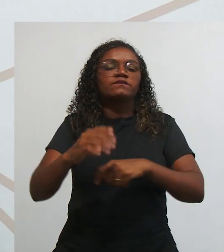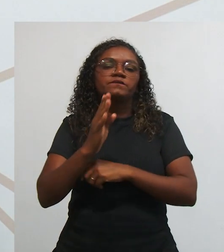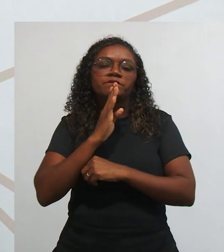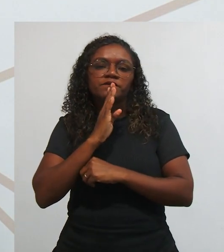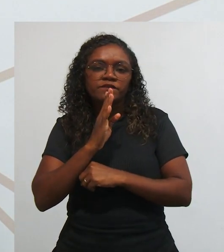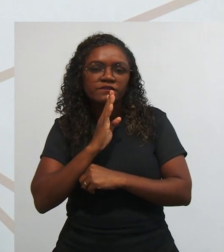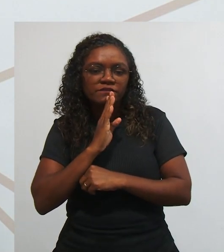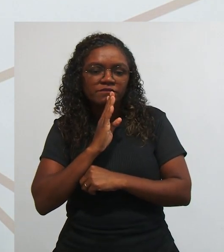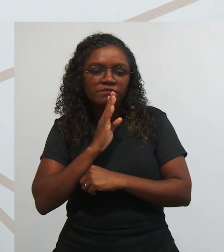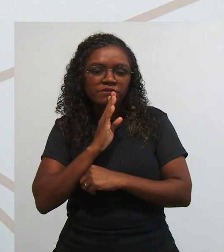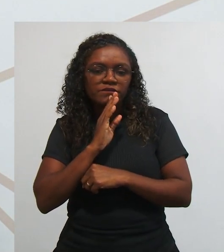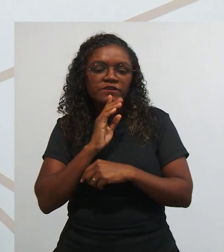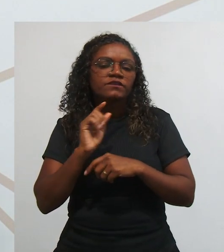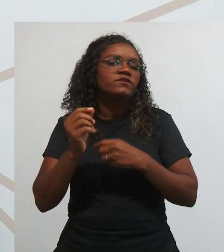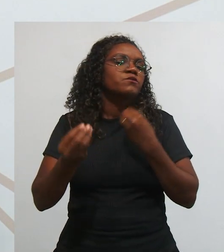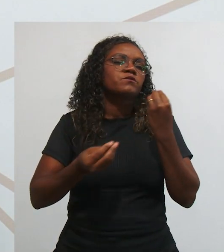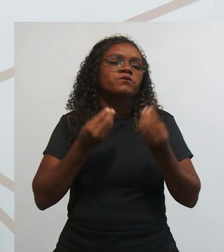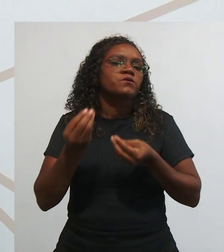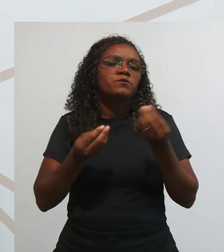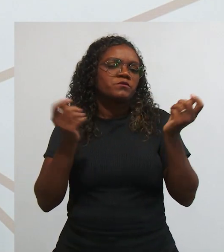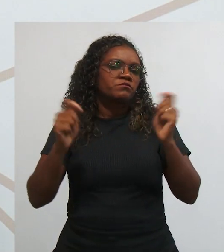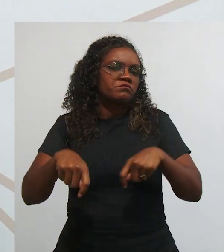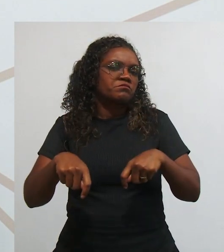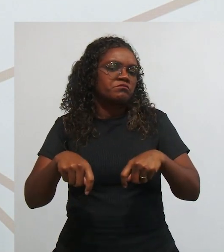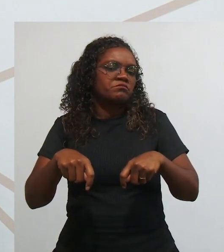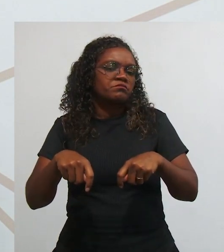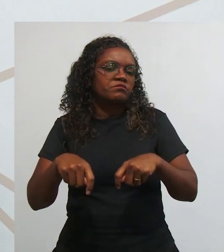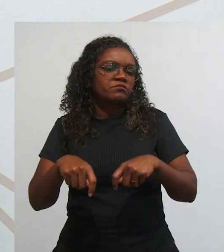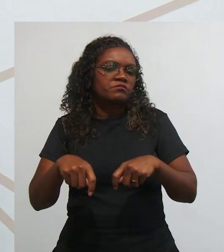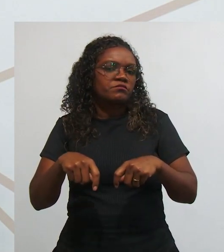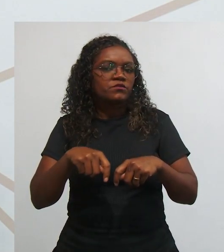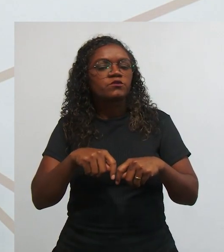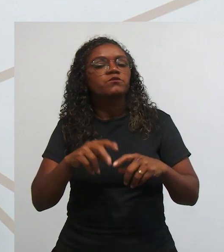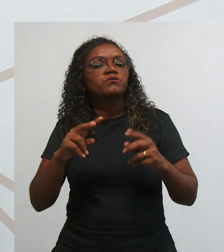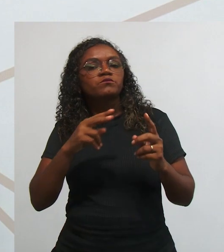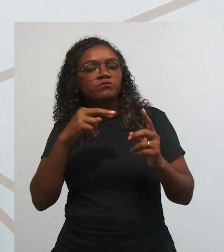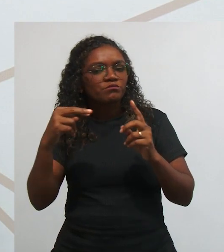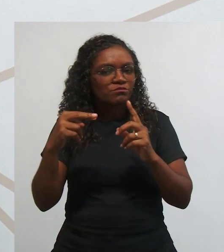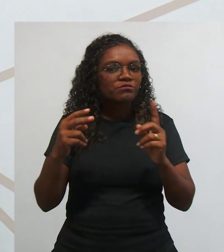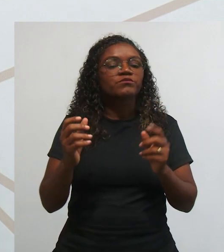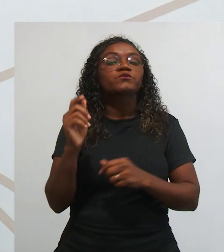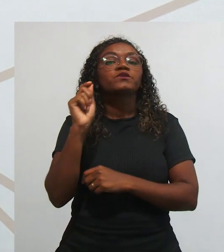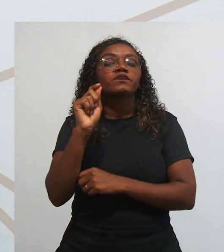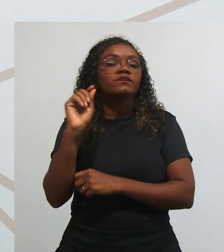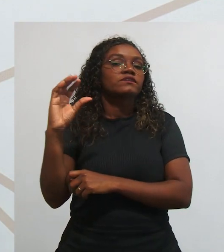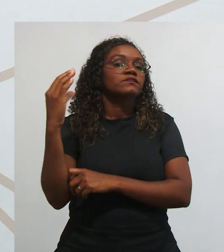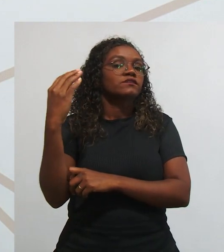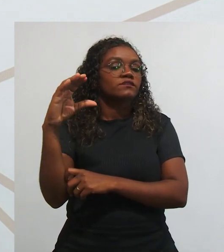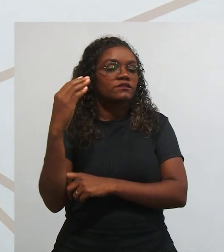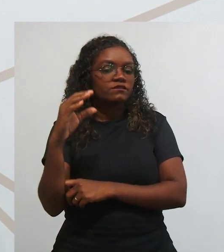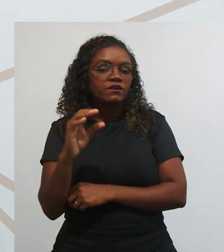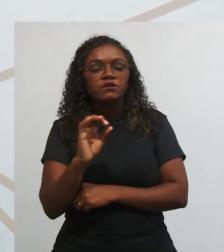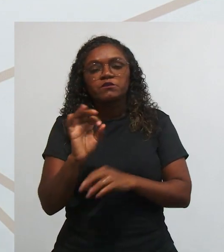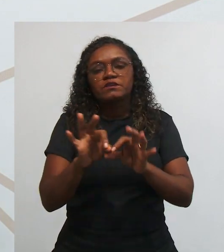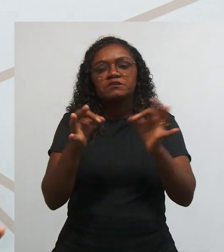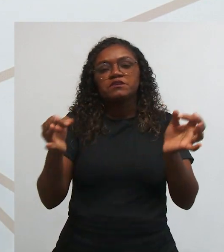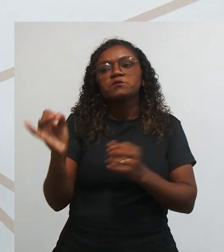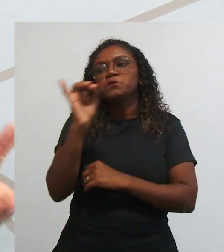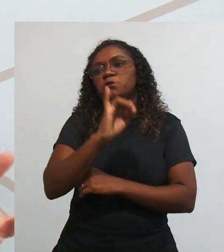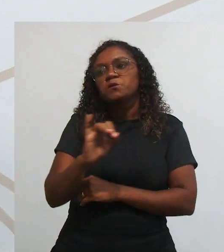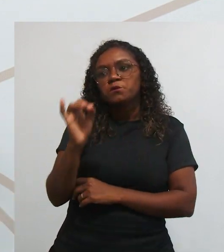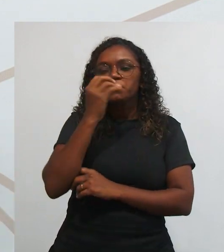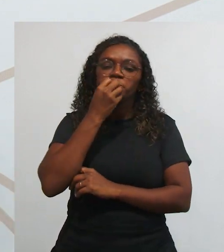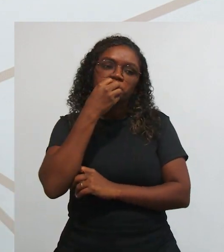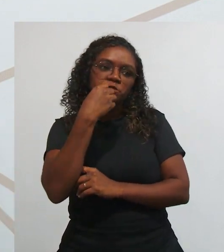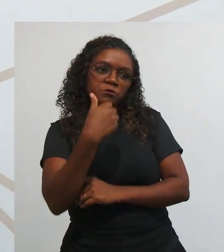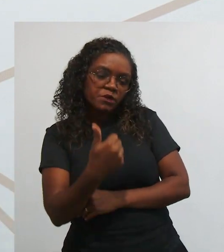possível conhecer. E como que é possível conhecer? Do ponto de vista científico. Não do ponto de vista, oi, prazer, tudo bem, meu